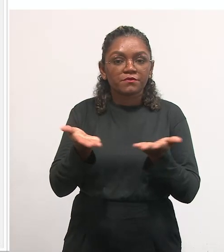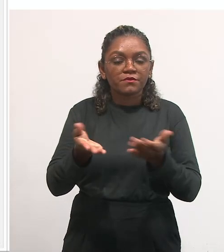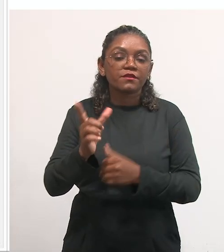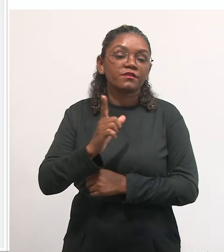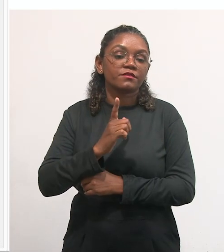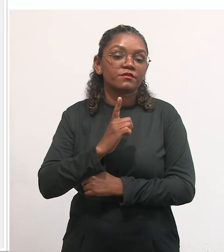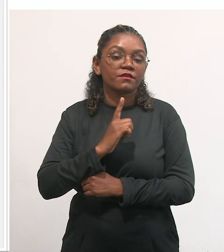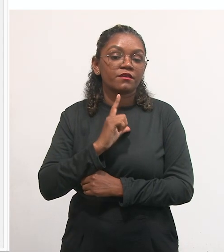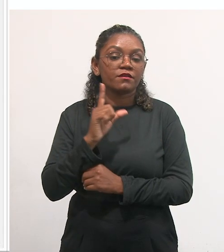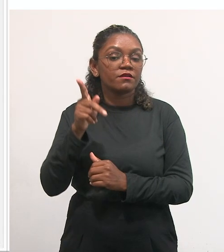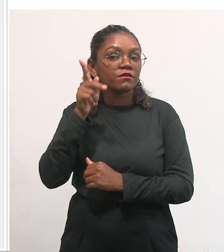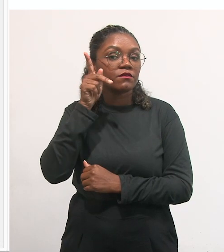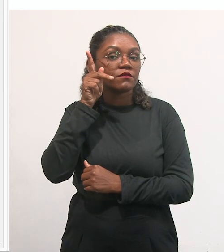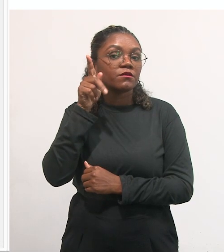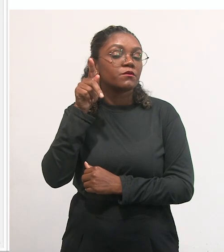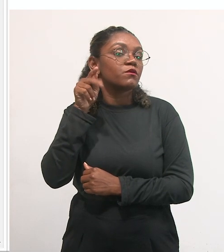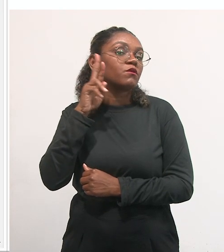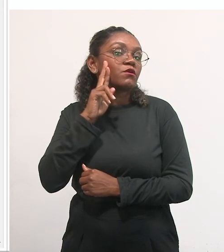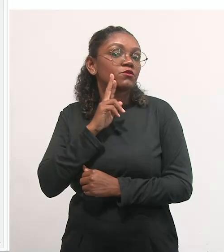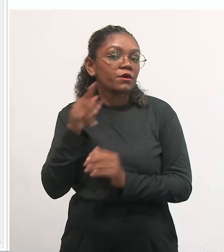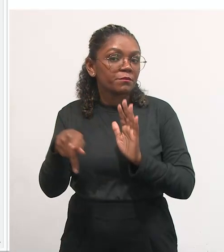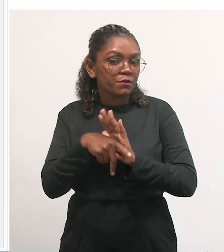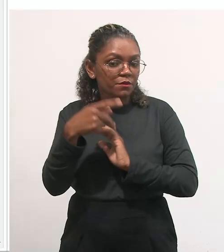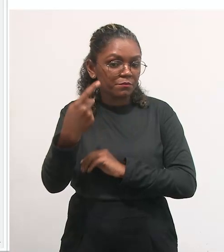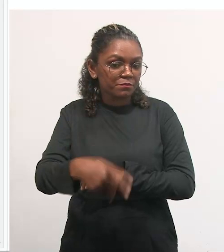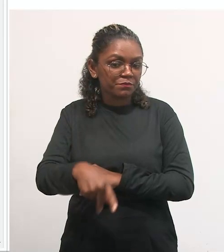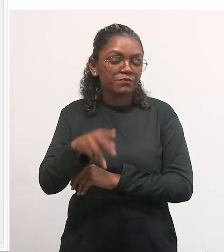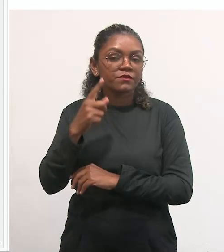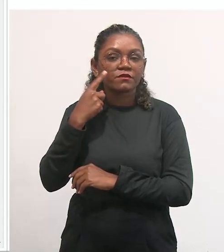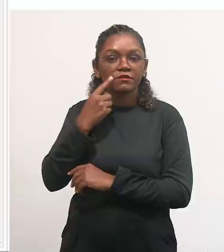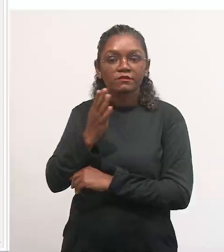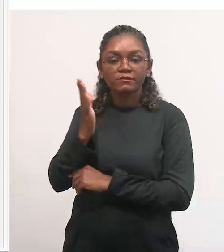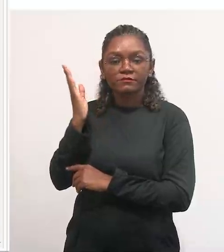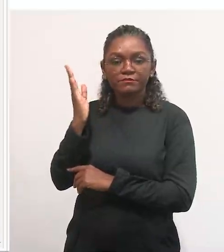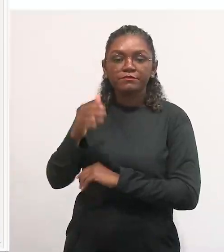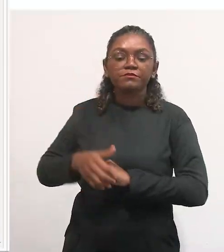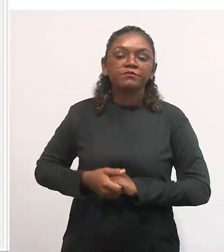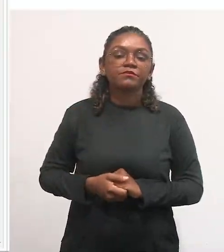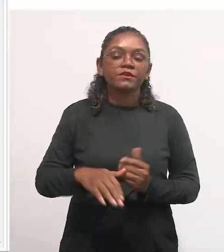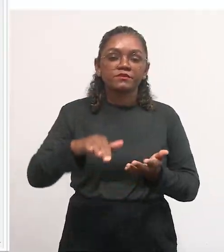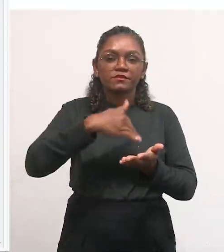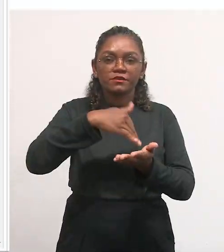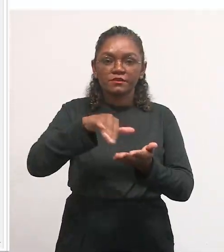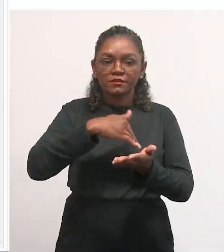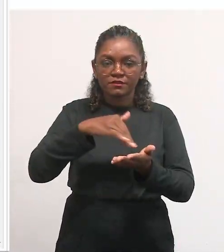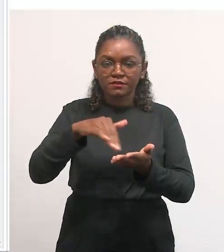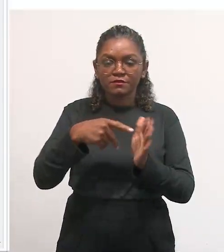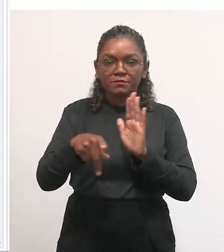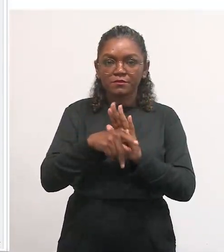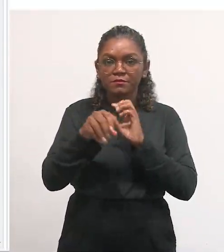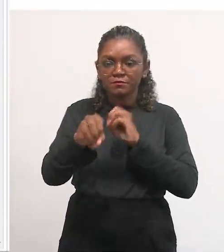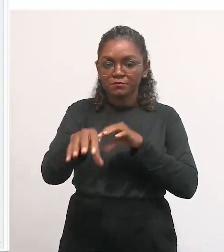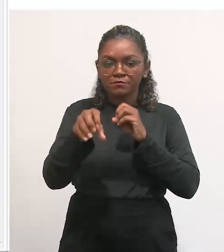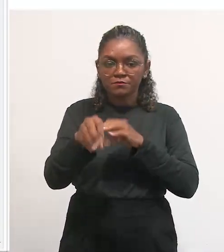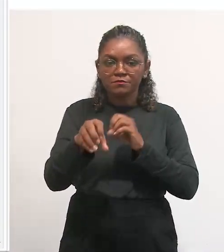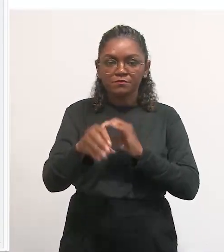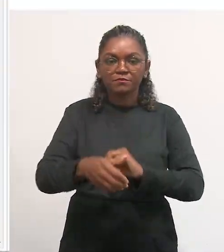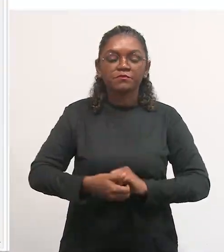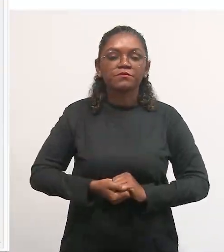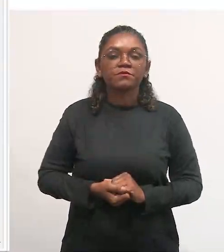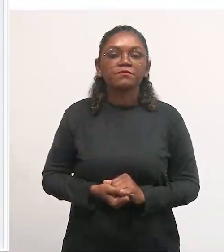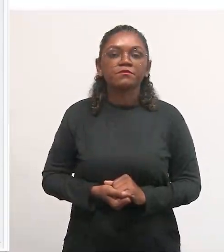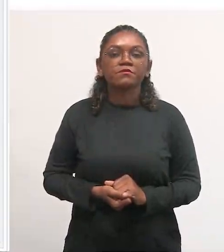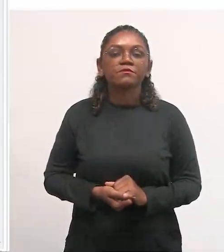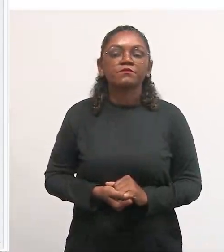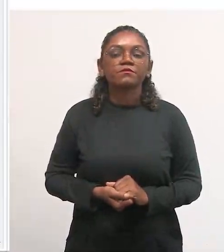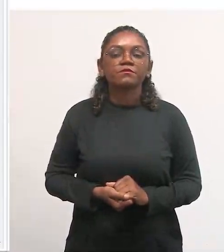de Rondônia. Está aqui na Secretaria de Estado da Educação, na página da Secretaria de Estado da Educação,